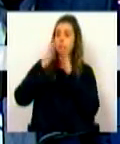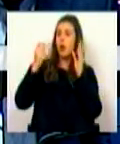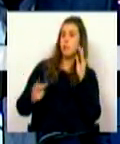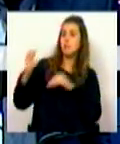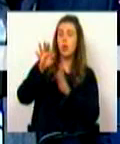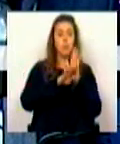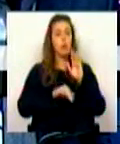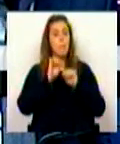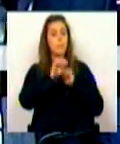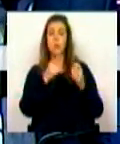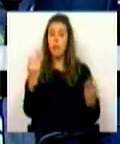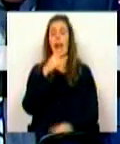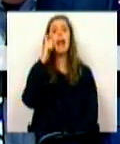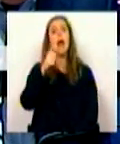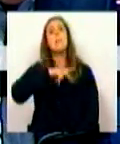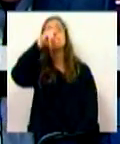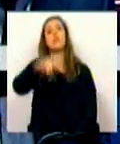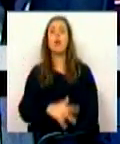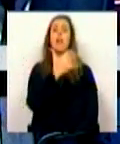próprio programa? É Portugal, com